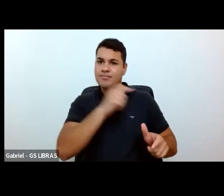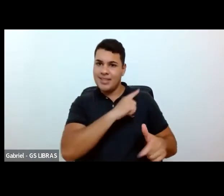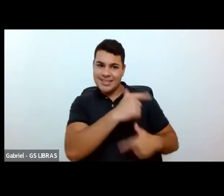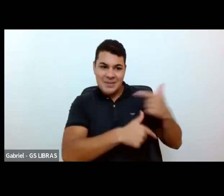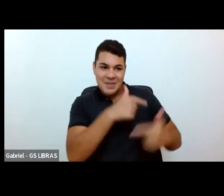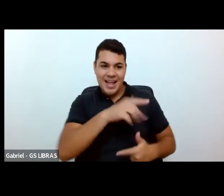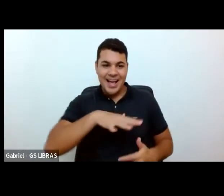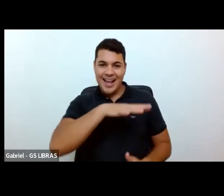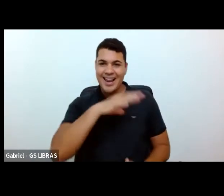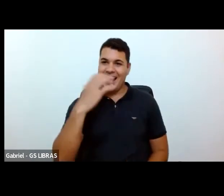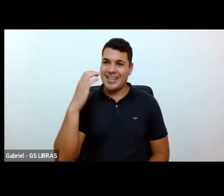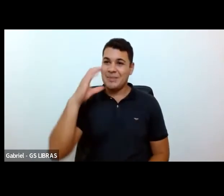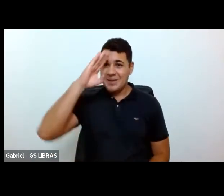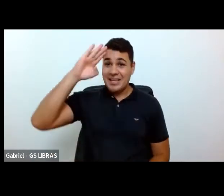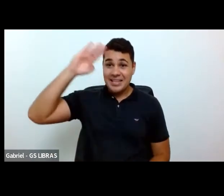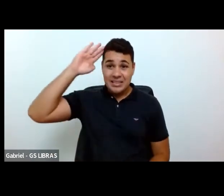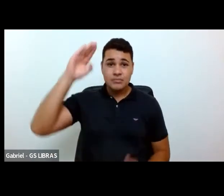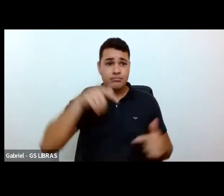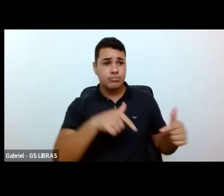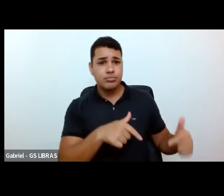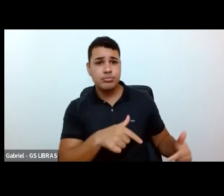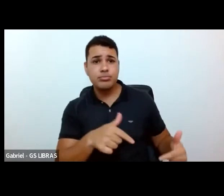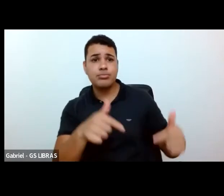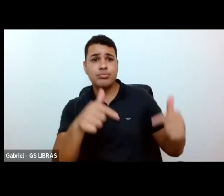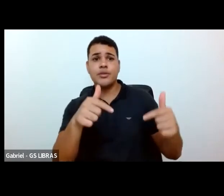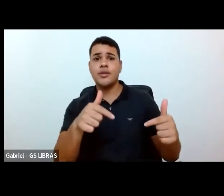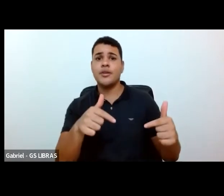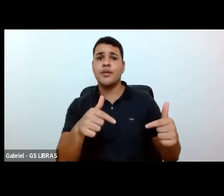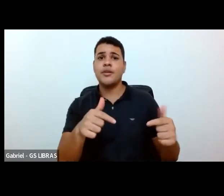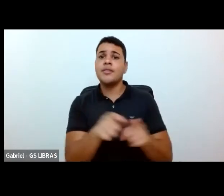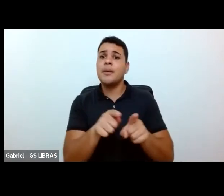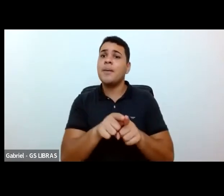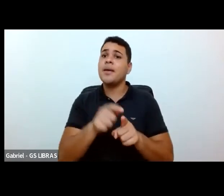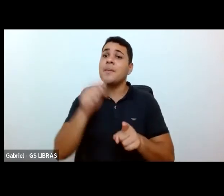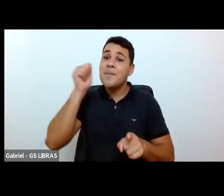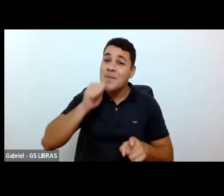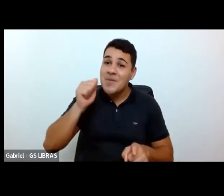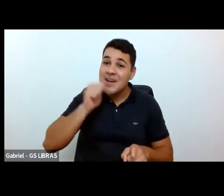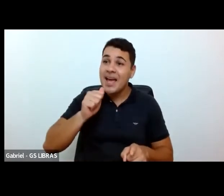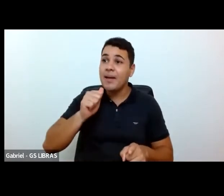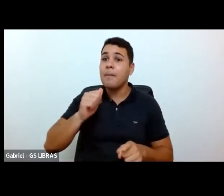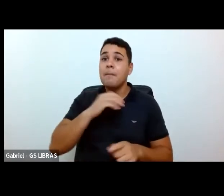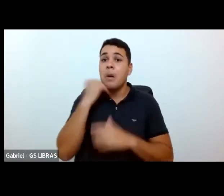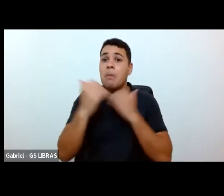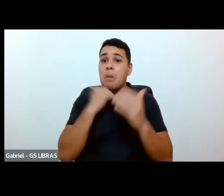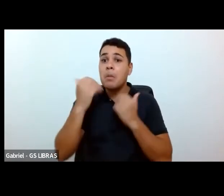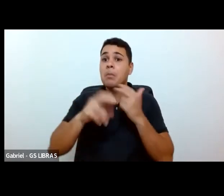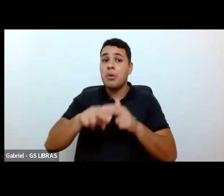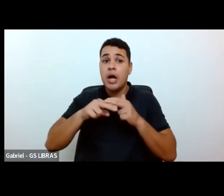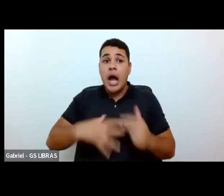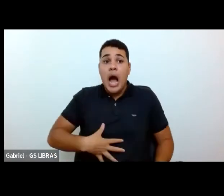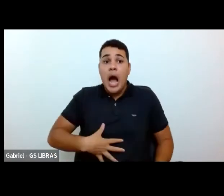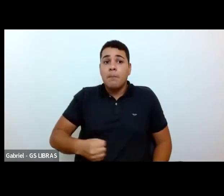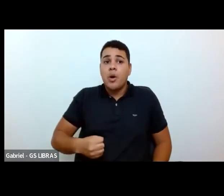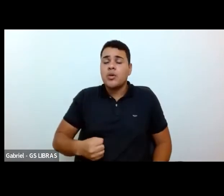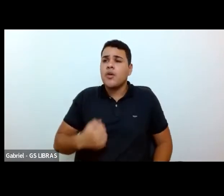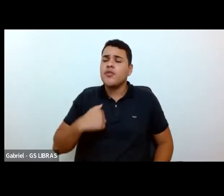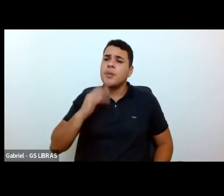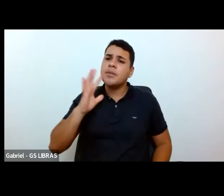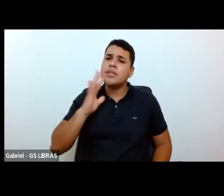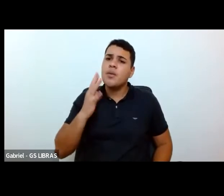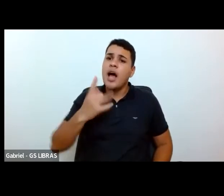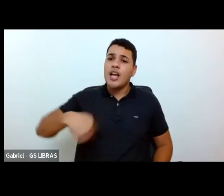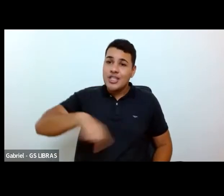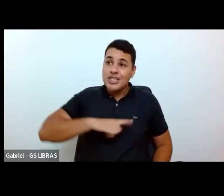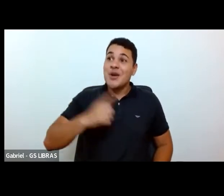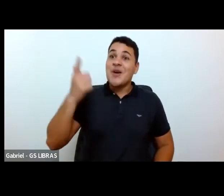indicadores de mortalidade materna, a situação das mulheres morrendo por aborto, você falava, caraca, avançamos tanto, mas conquistamos o quê, né?